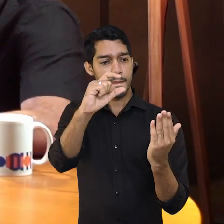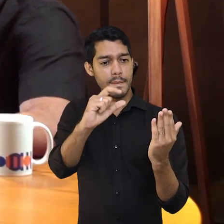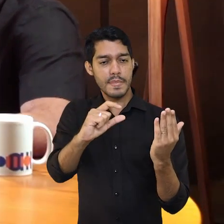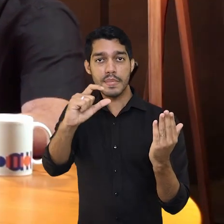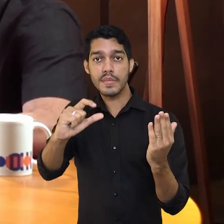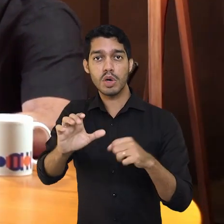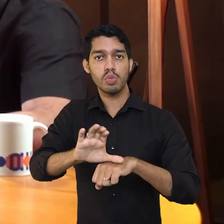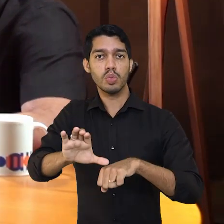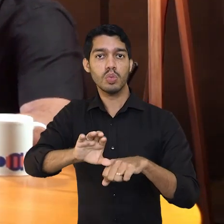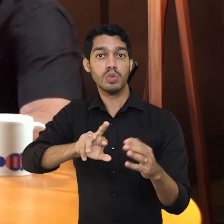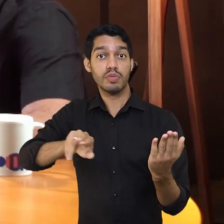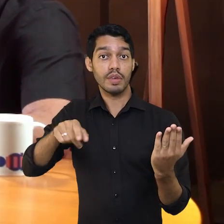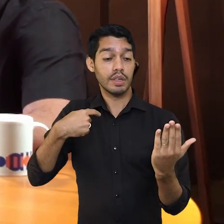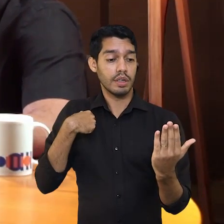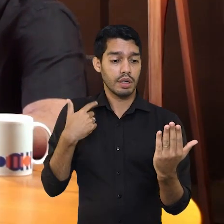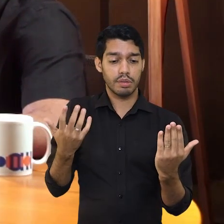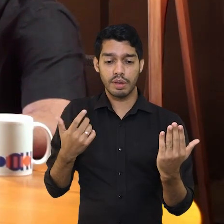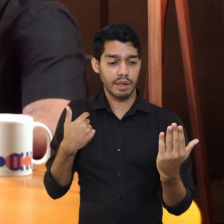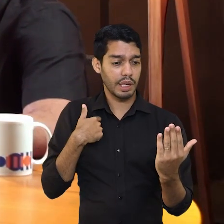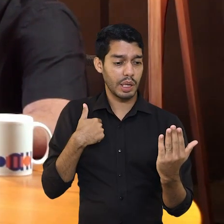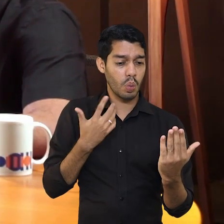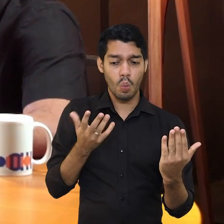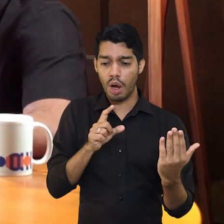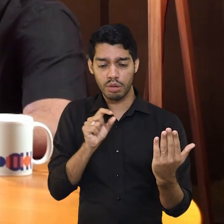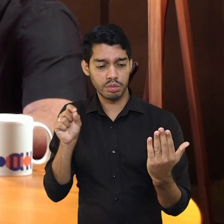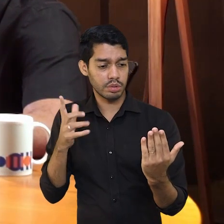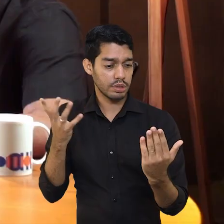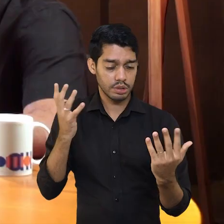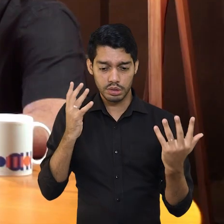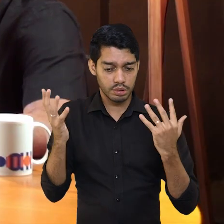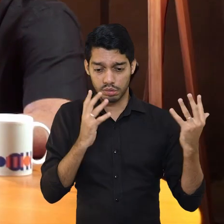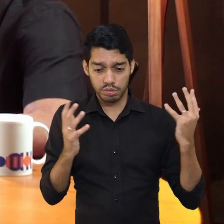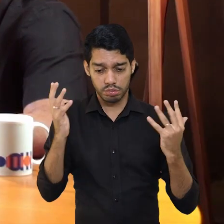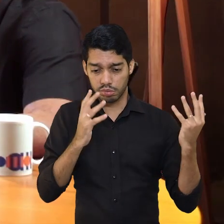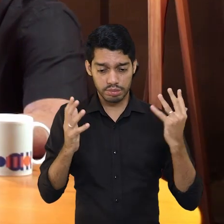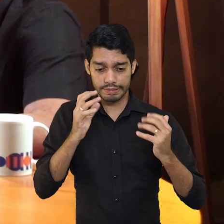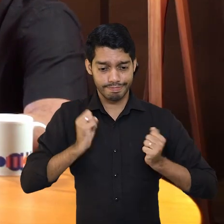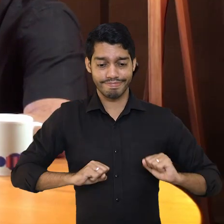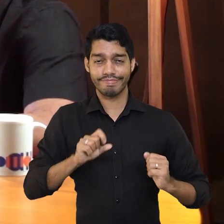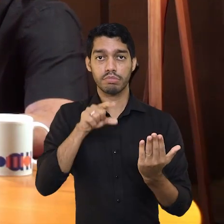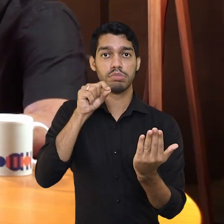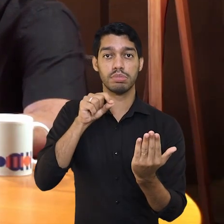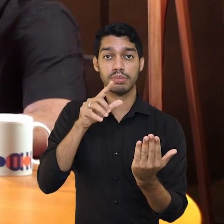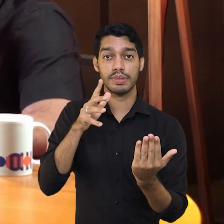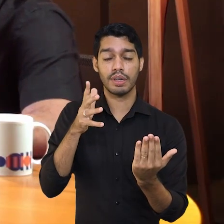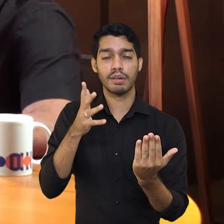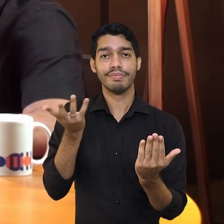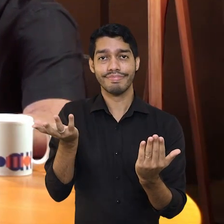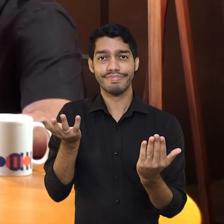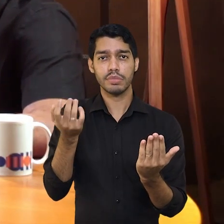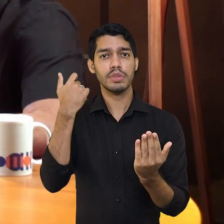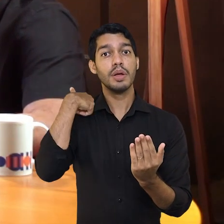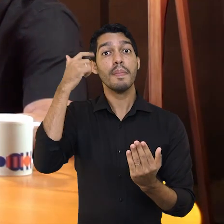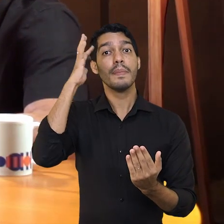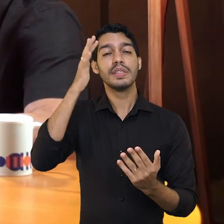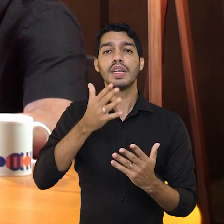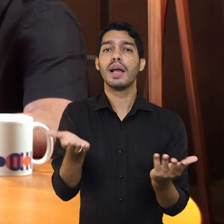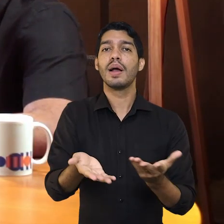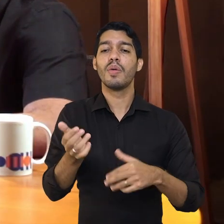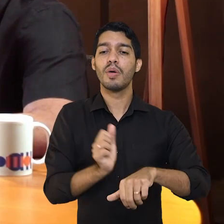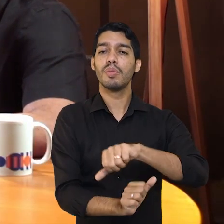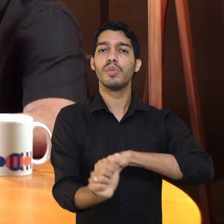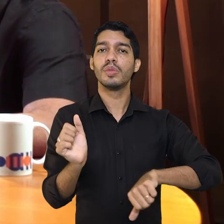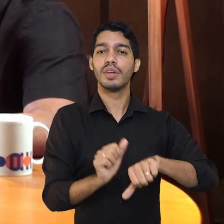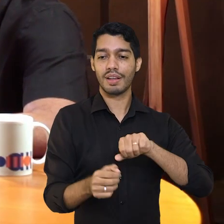no ímpeto, o que eu vou fazer pro vestibular, né? E aí eu fico pensando assim, qual o resultado disso? As